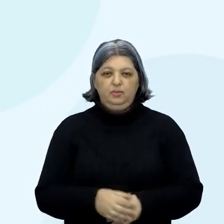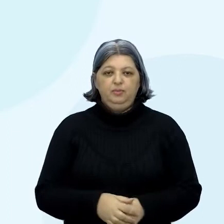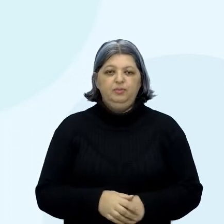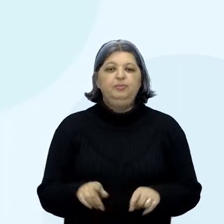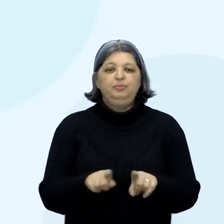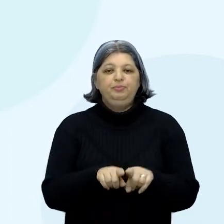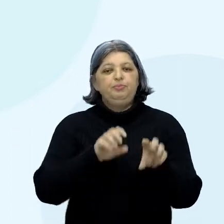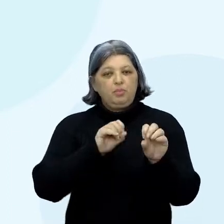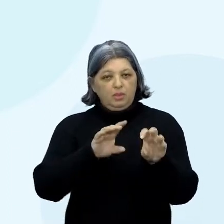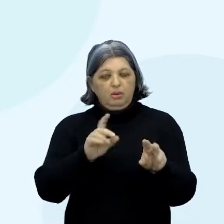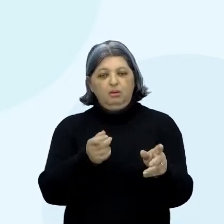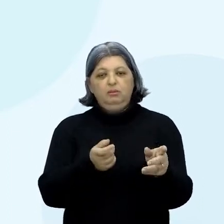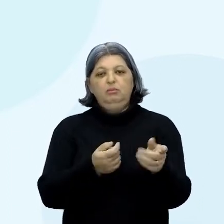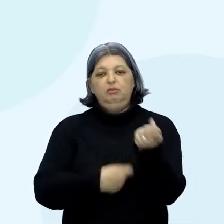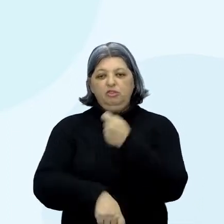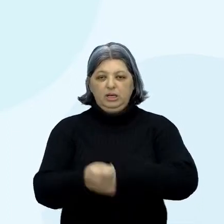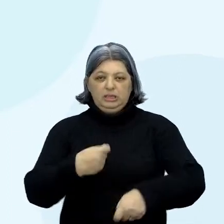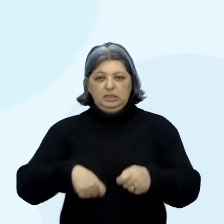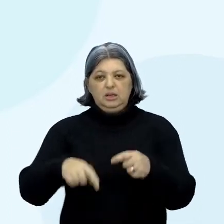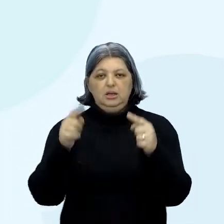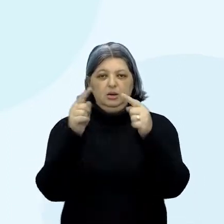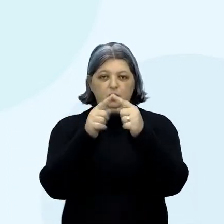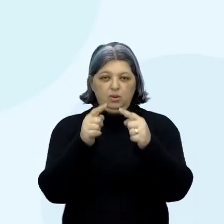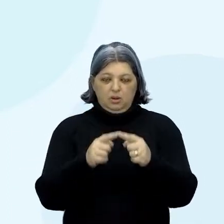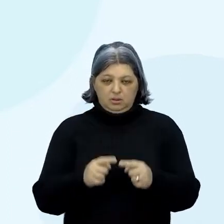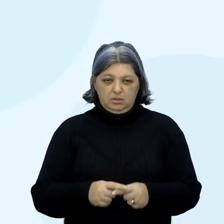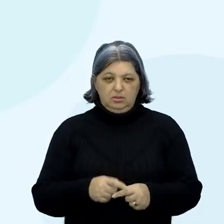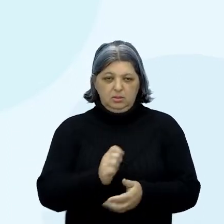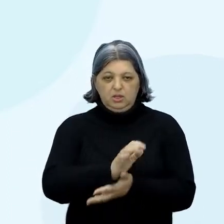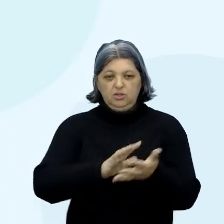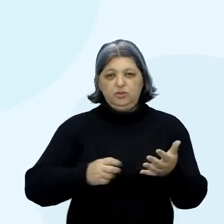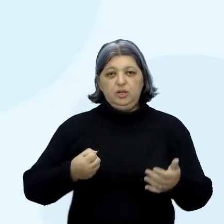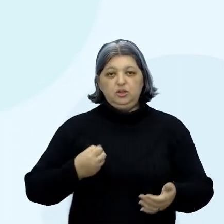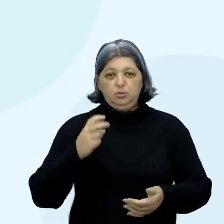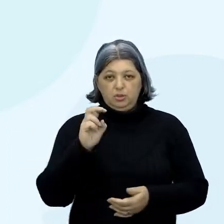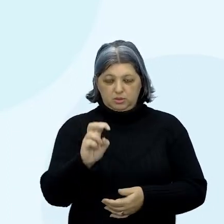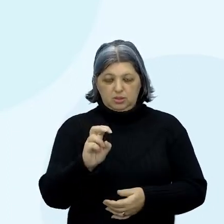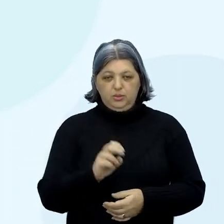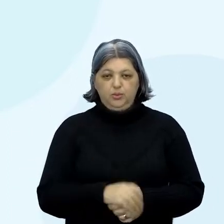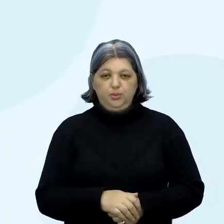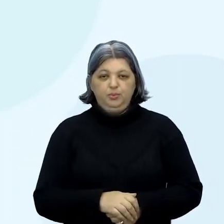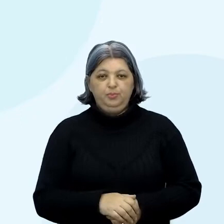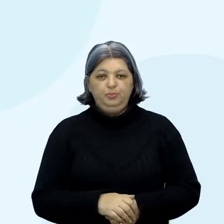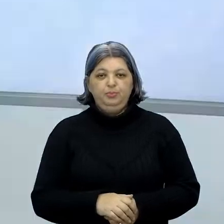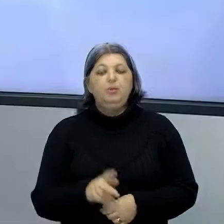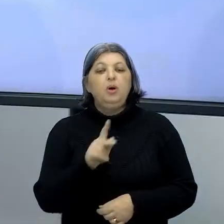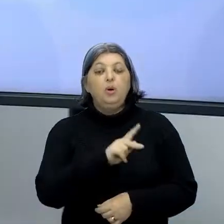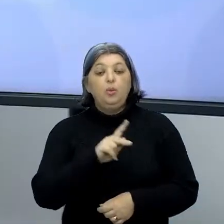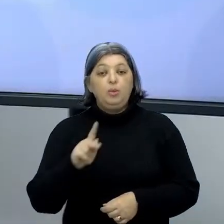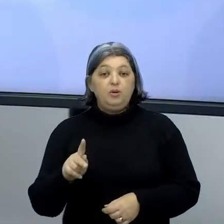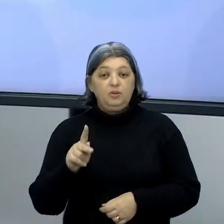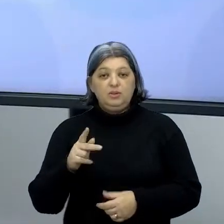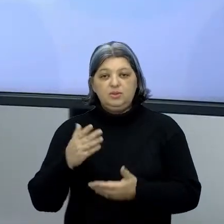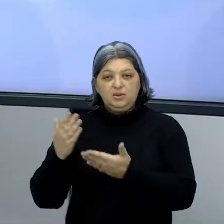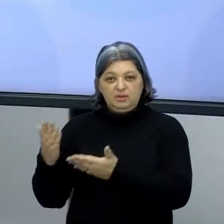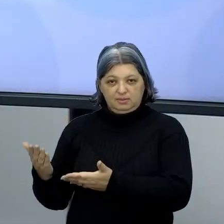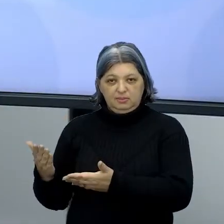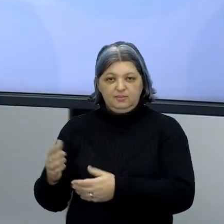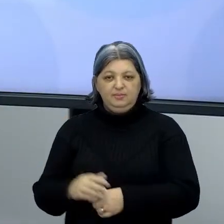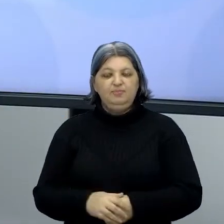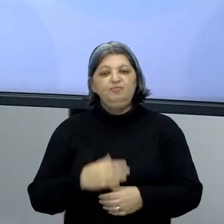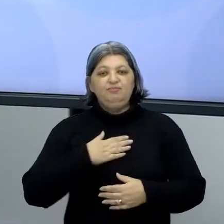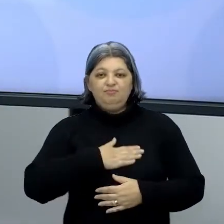a educação financeira em conexão. Nós estamos na atividade 5 e o professor que está aqui do meu lado, que eu tenho